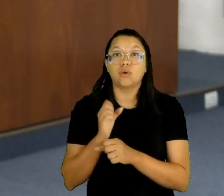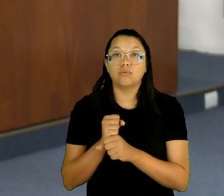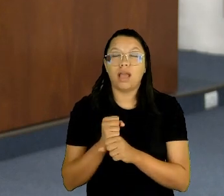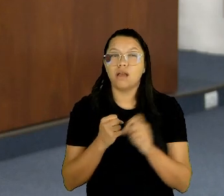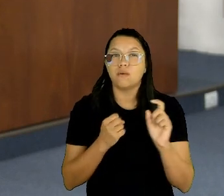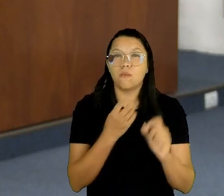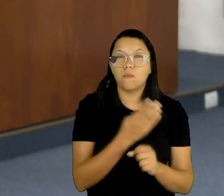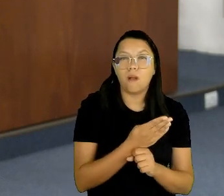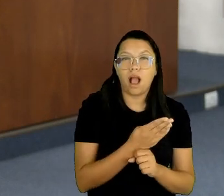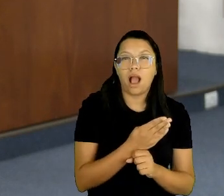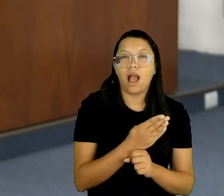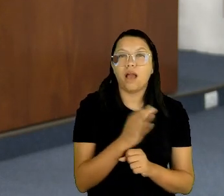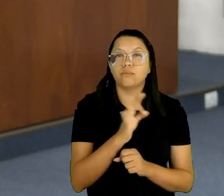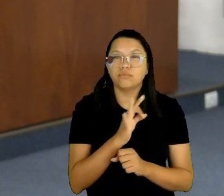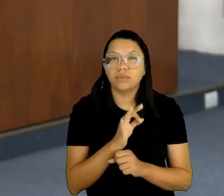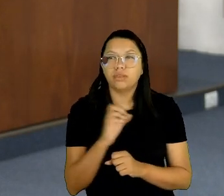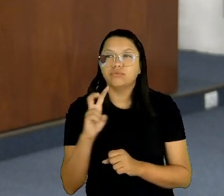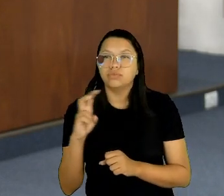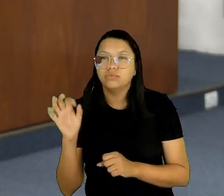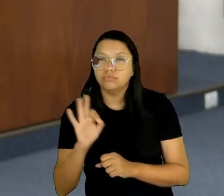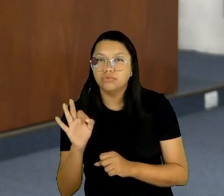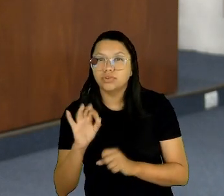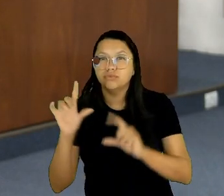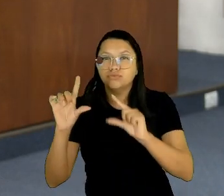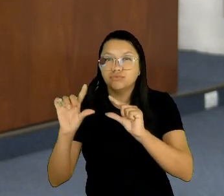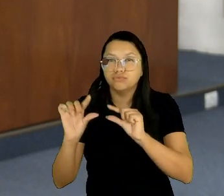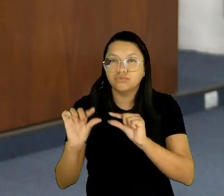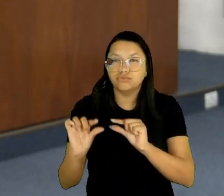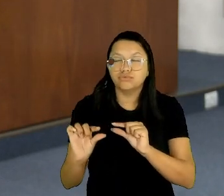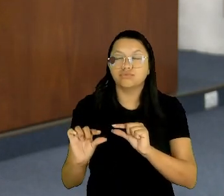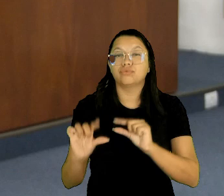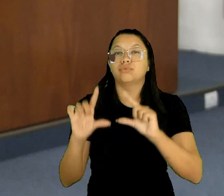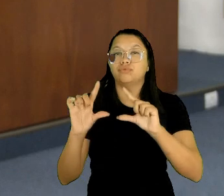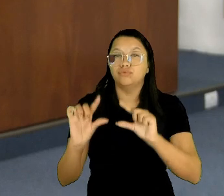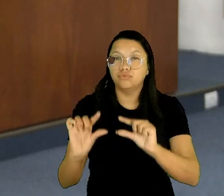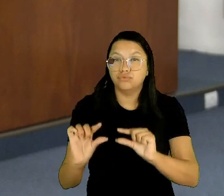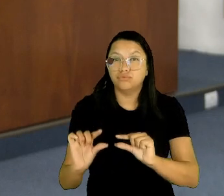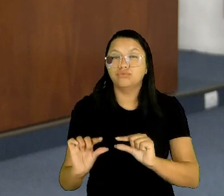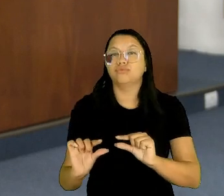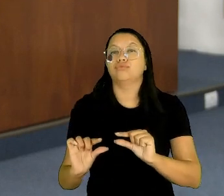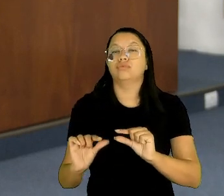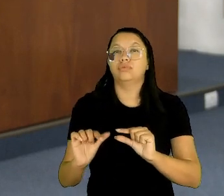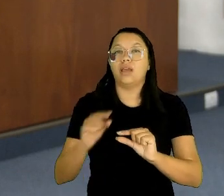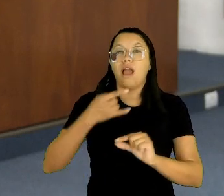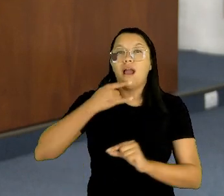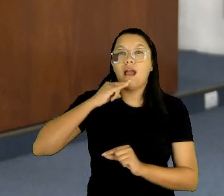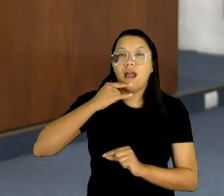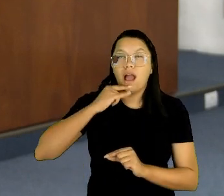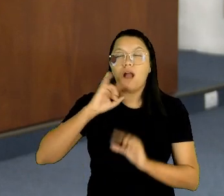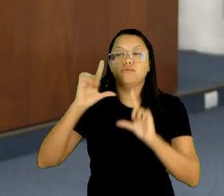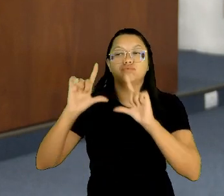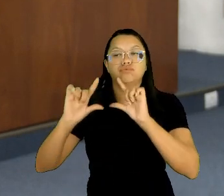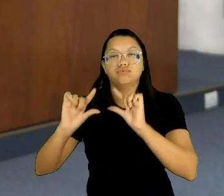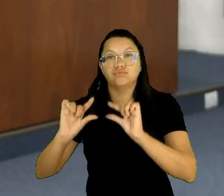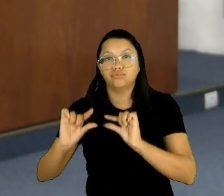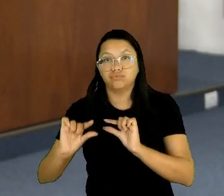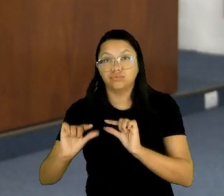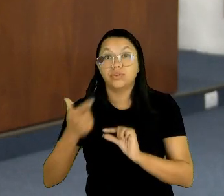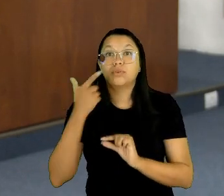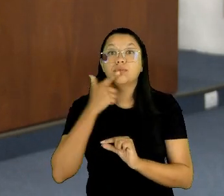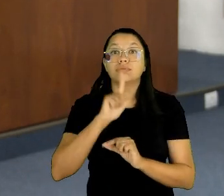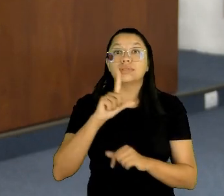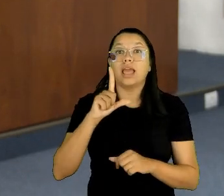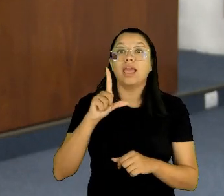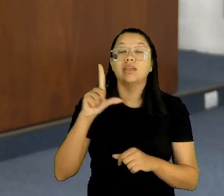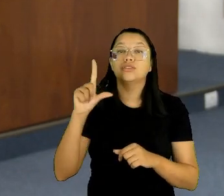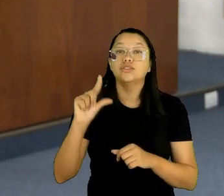a gente for somar 4 e pouquinho, com 6, com 5, se reduzir o consumo, limitar o consumo de álcool, fazer atividade física,